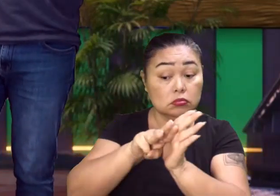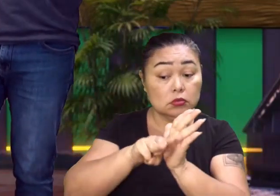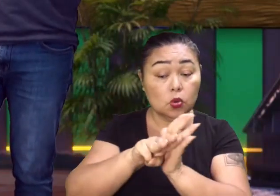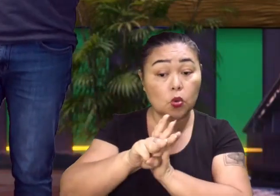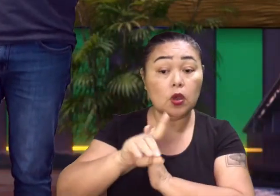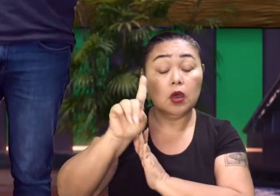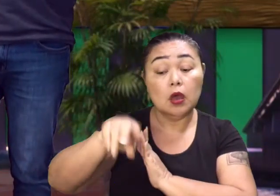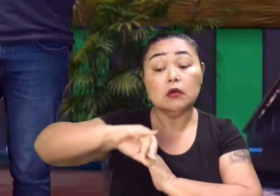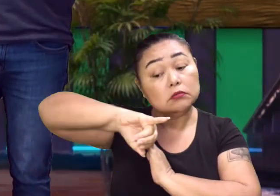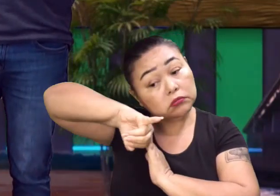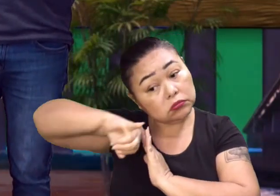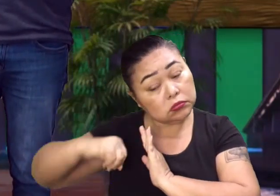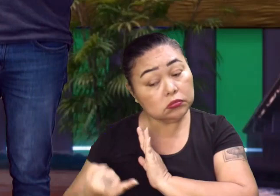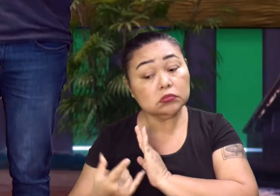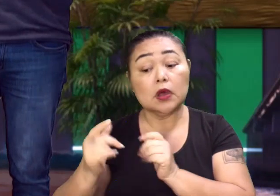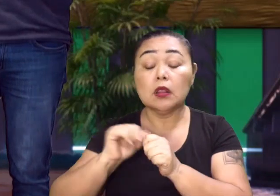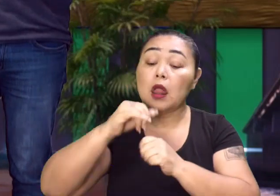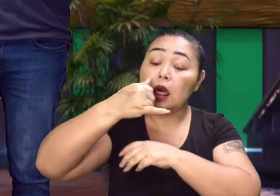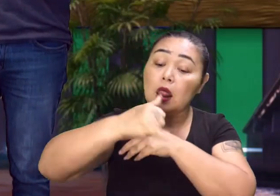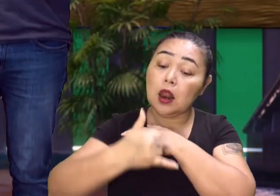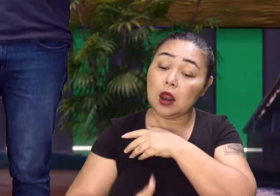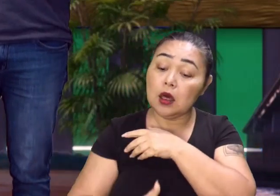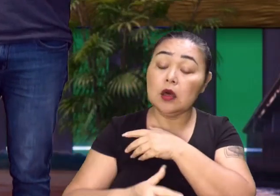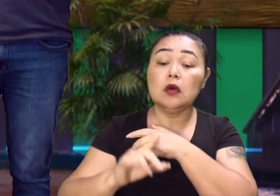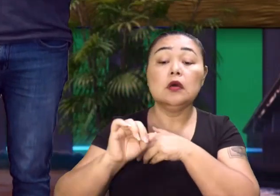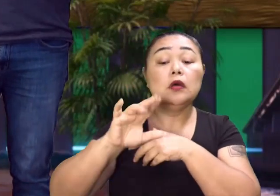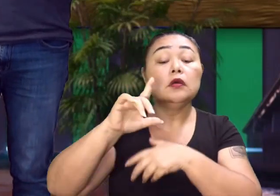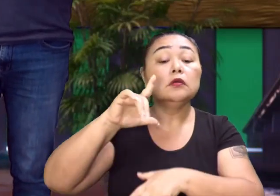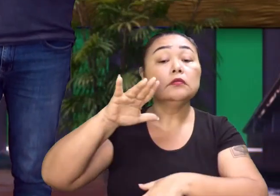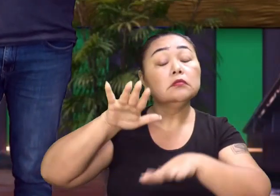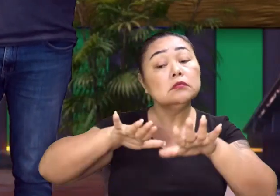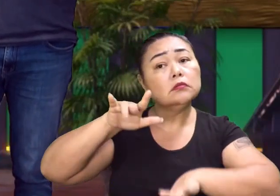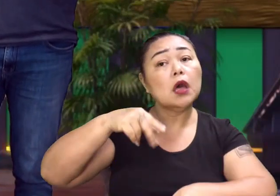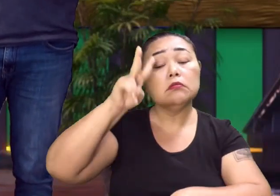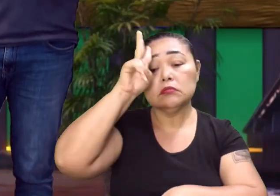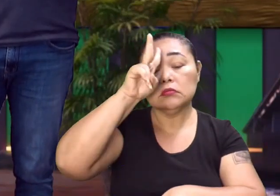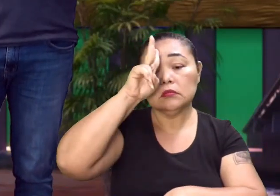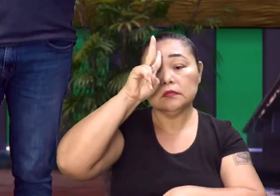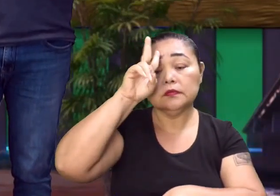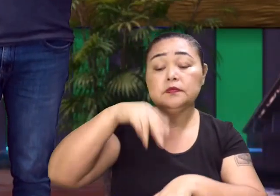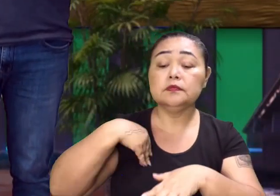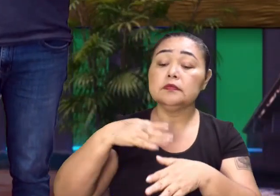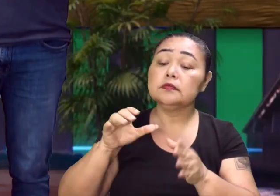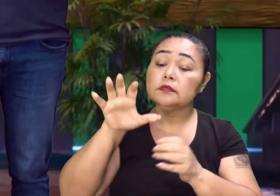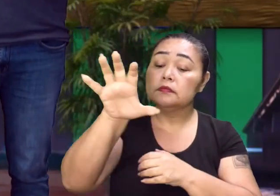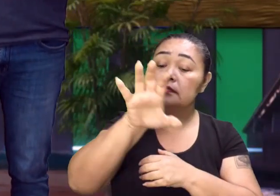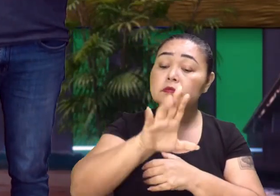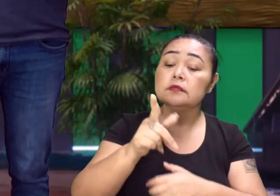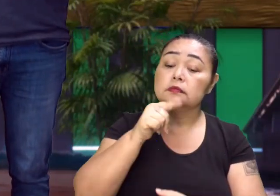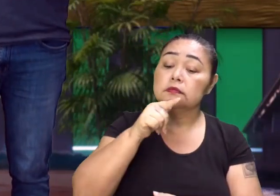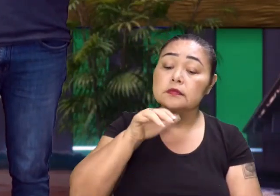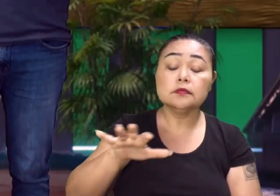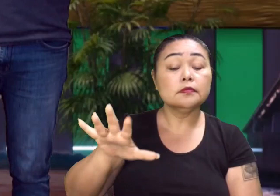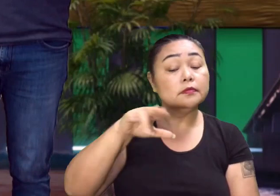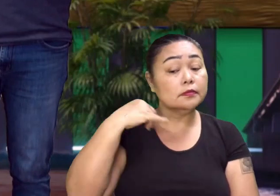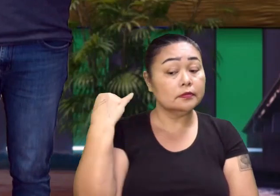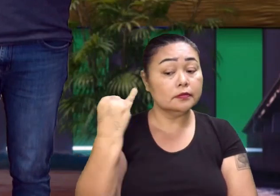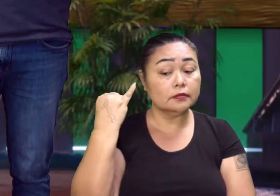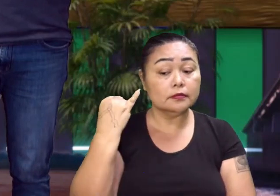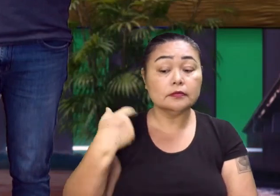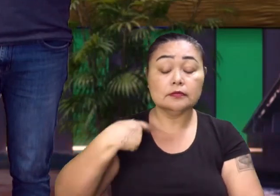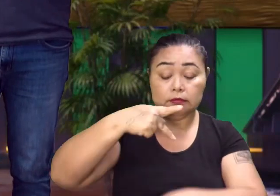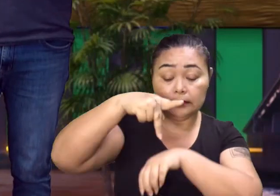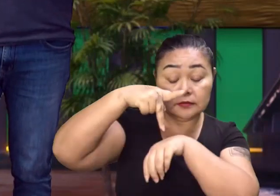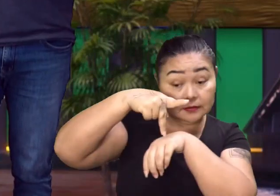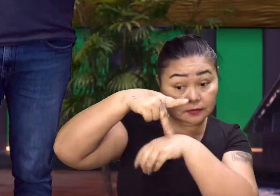que já tem um grande aproveitamento para a geração de energia. Então, assim, a gente tem que sempre lembrar que as bacias hidrográficas são muito importantes para o